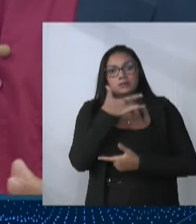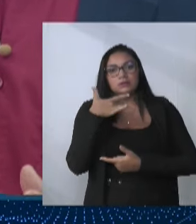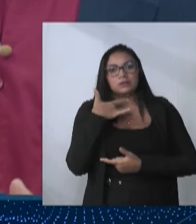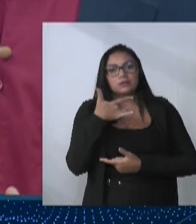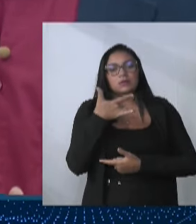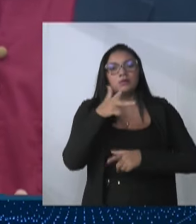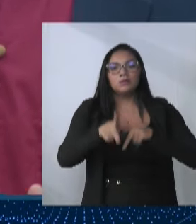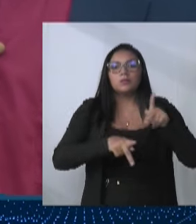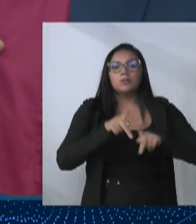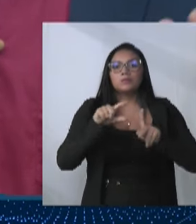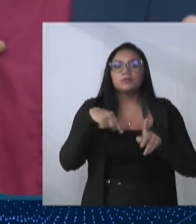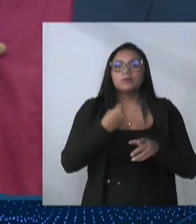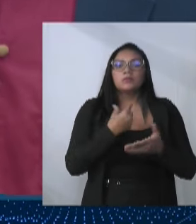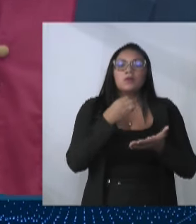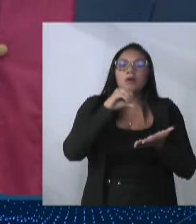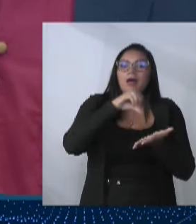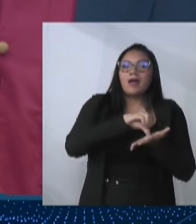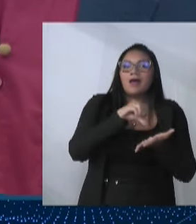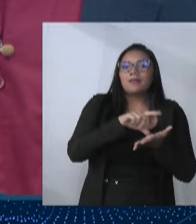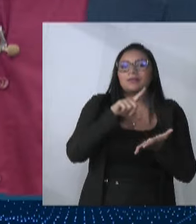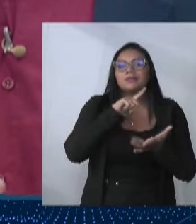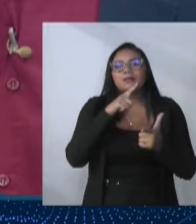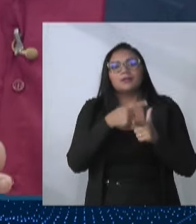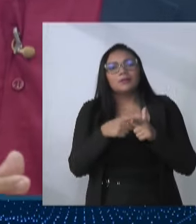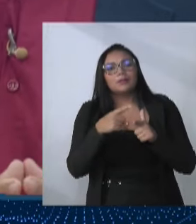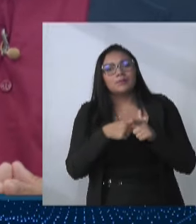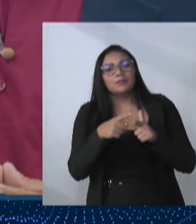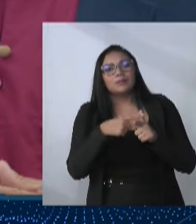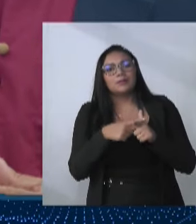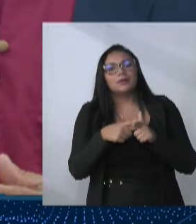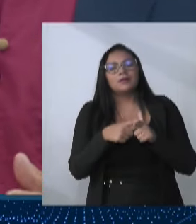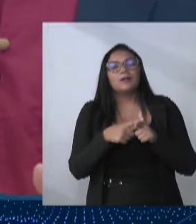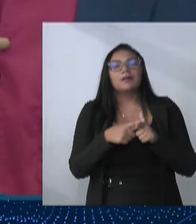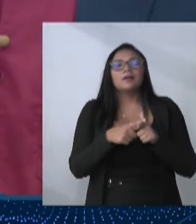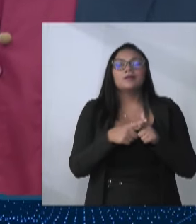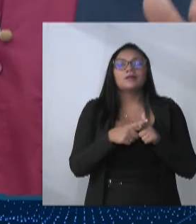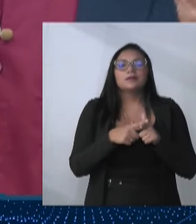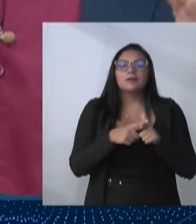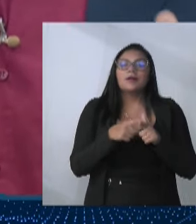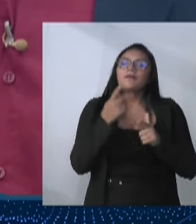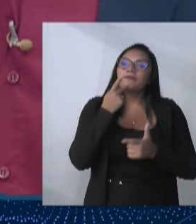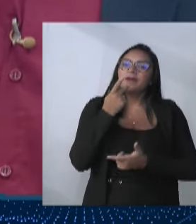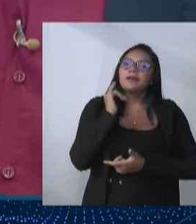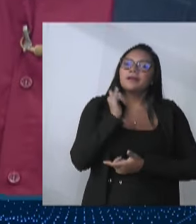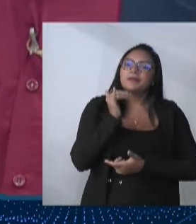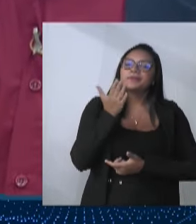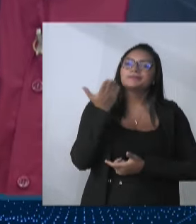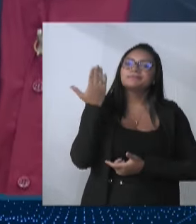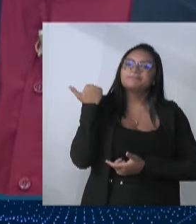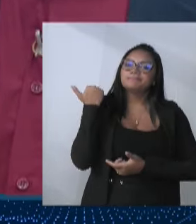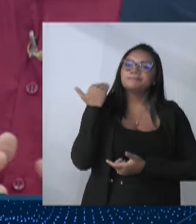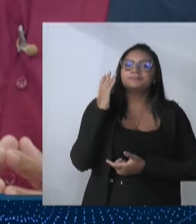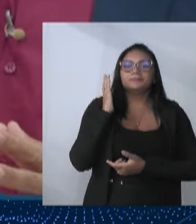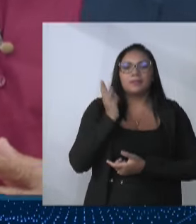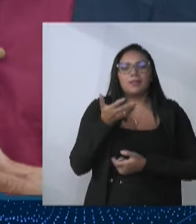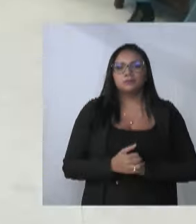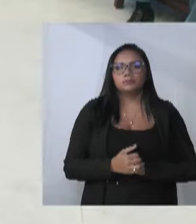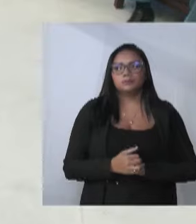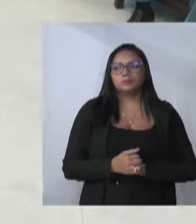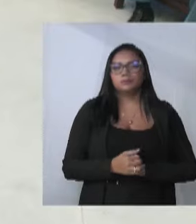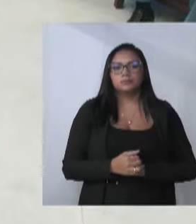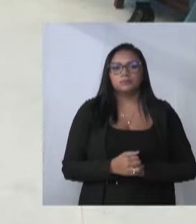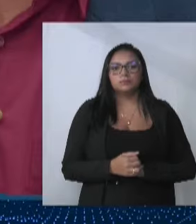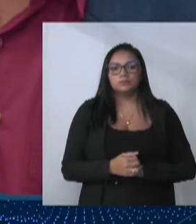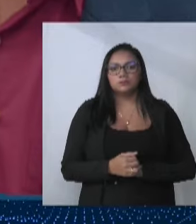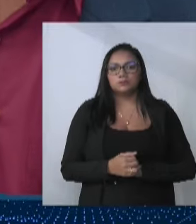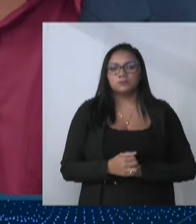Pessoa, de nossa capital, é um problema, como eu já disse no bloco anterior. O feito tem que ser chamado à ordem. Qual